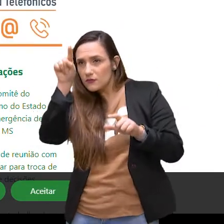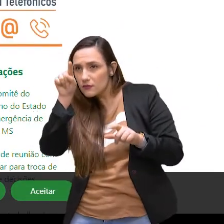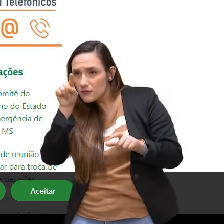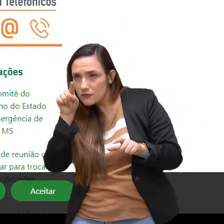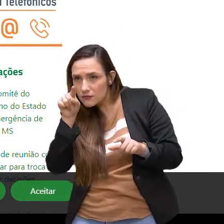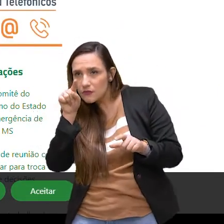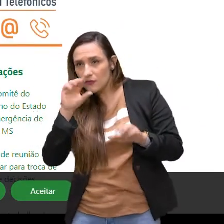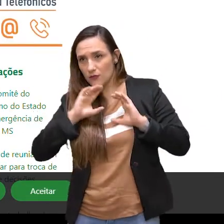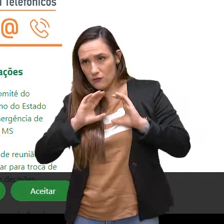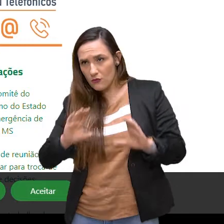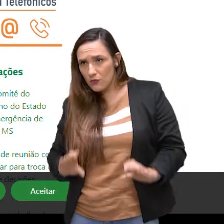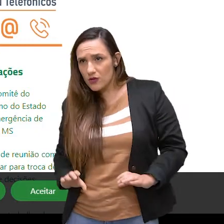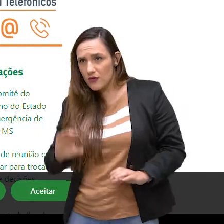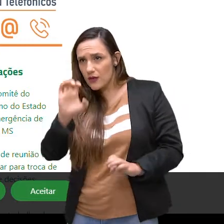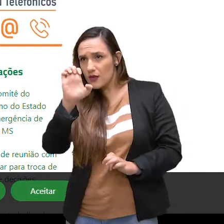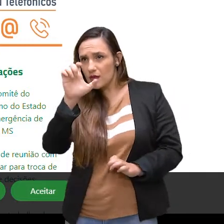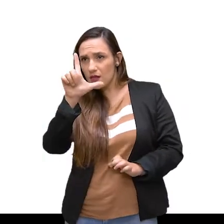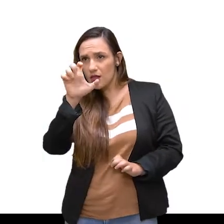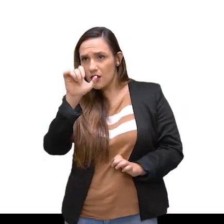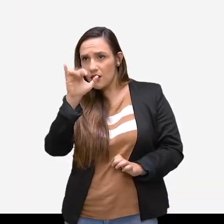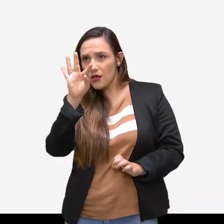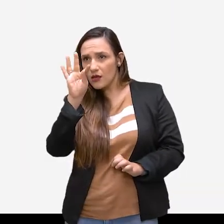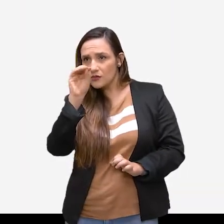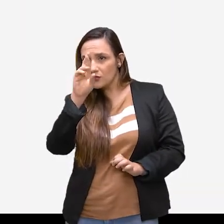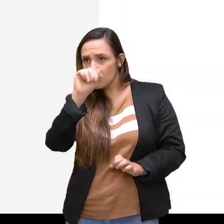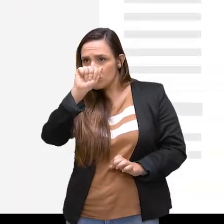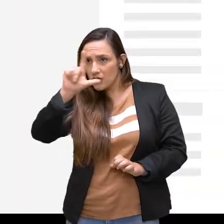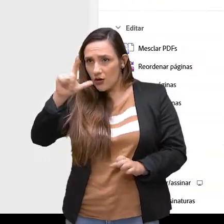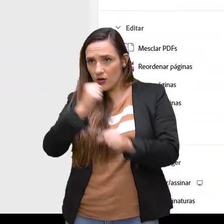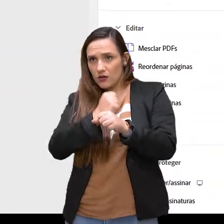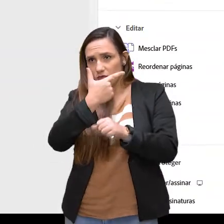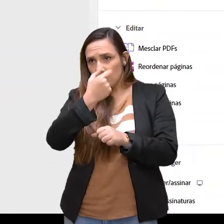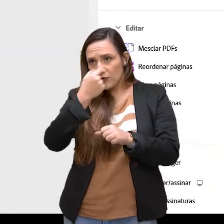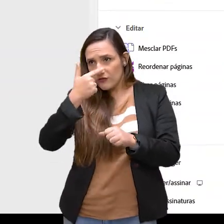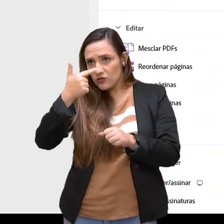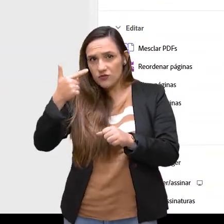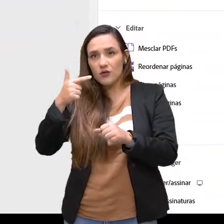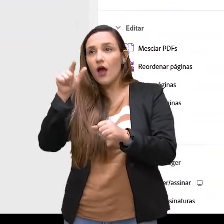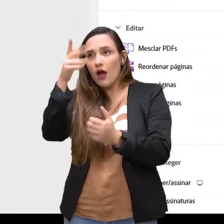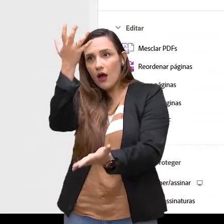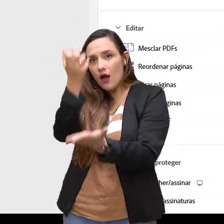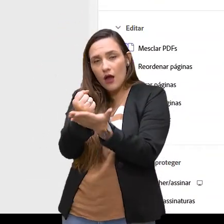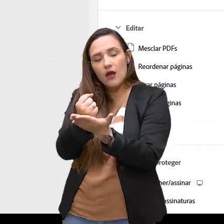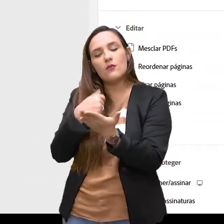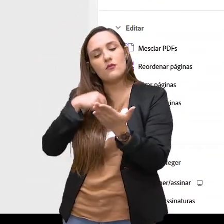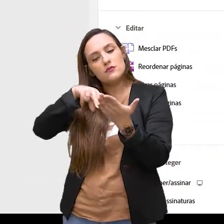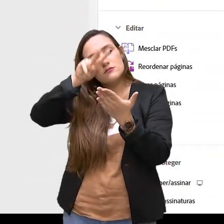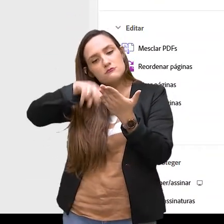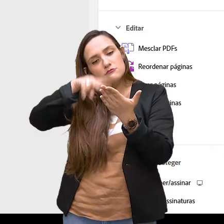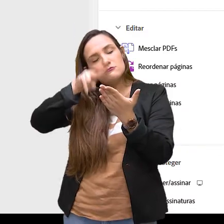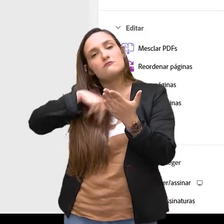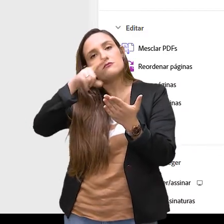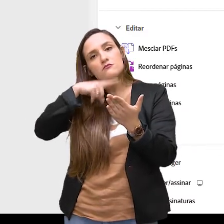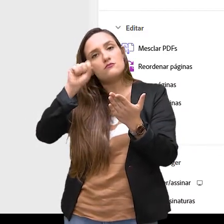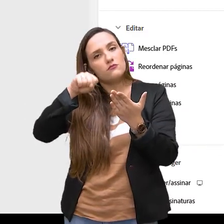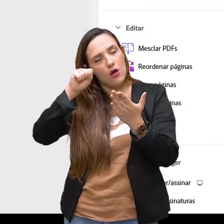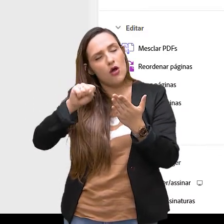Conduta Eleitoral 2022. Espere baixar o arquivo e pronto! Agora é só consultar sua dúvida.